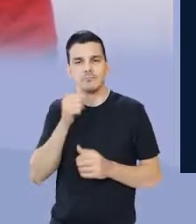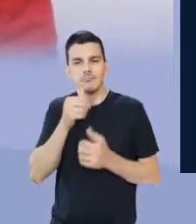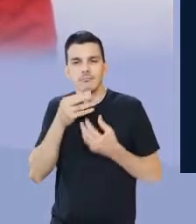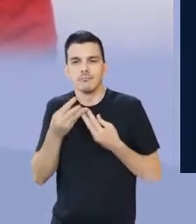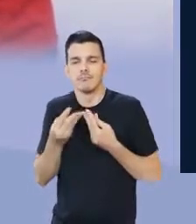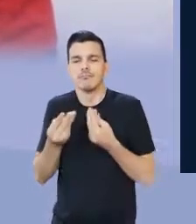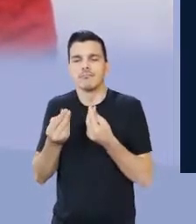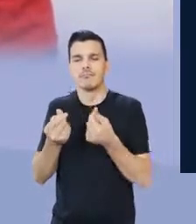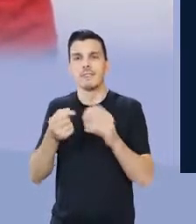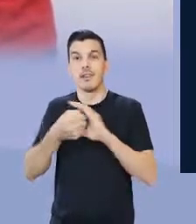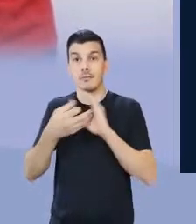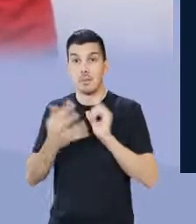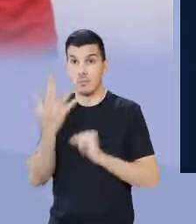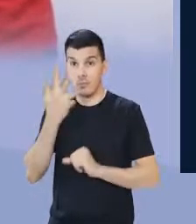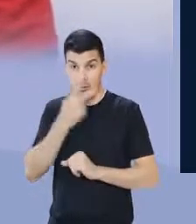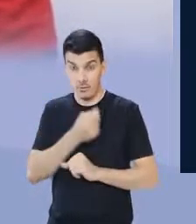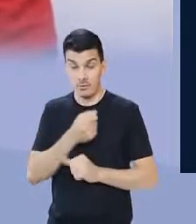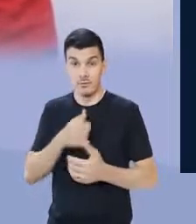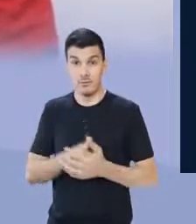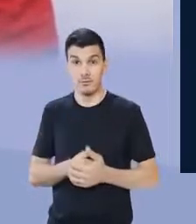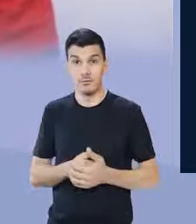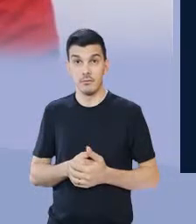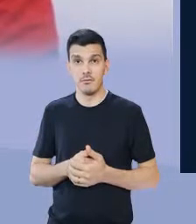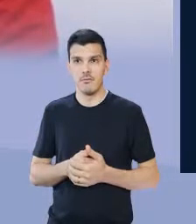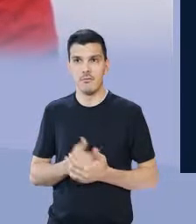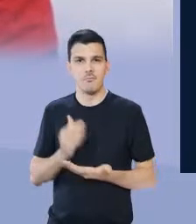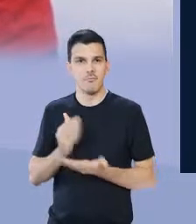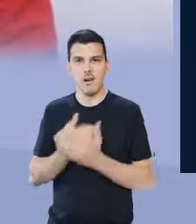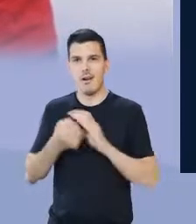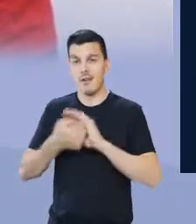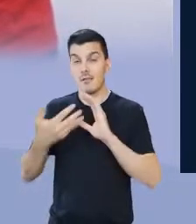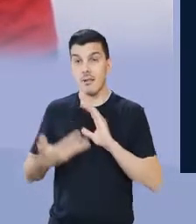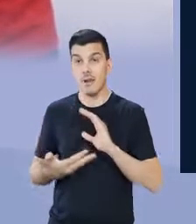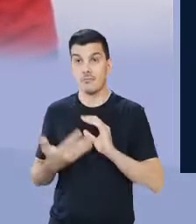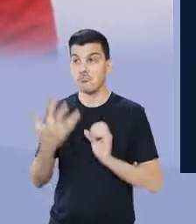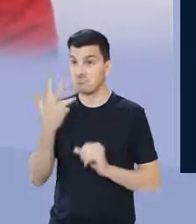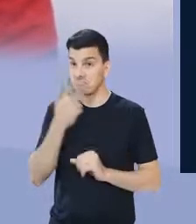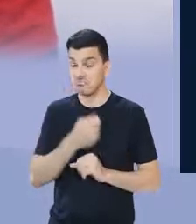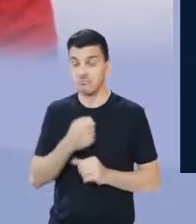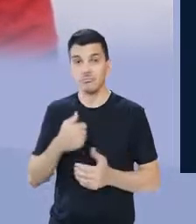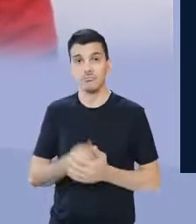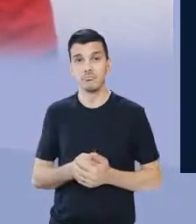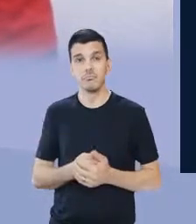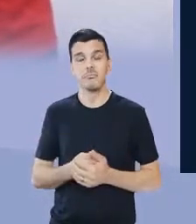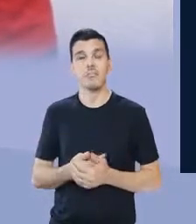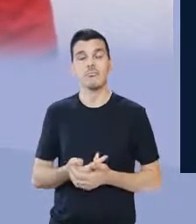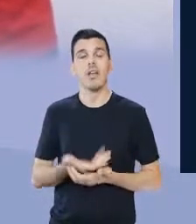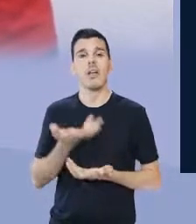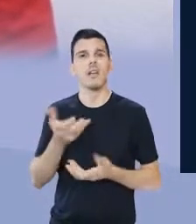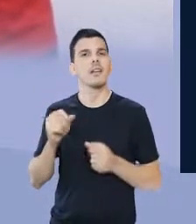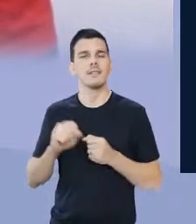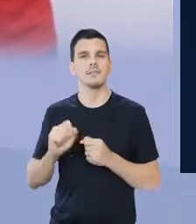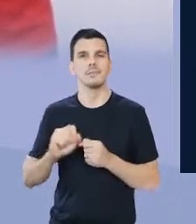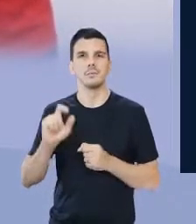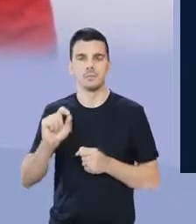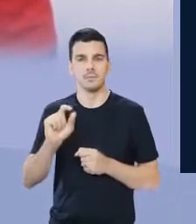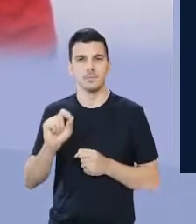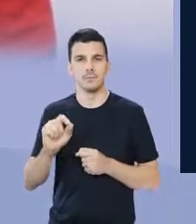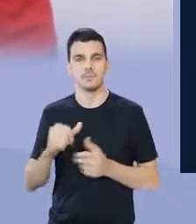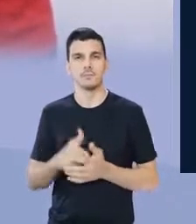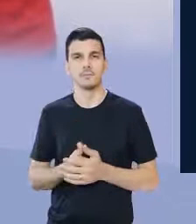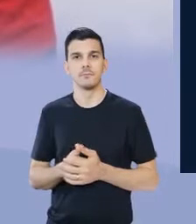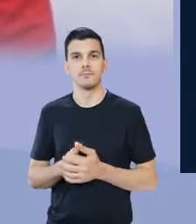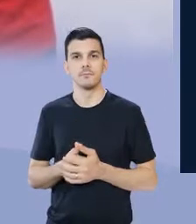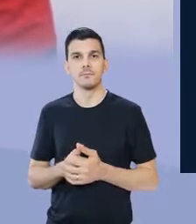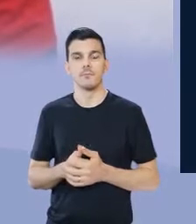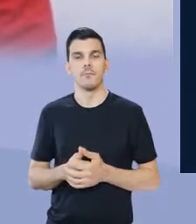bonita, né? Algo, né? Alguém ou algo bonito. Ao invés disso, ela she fully inhabited her